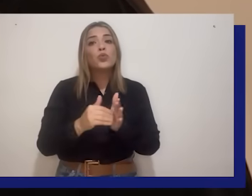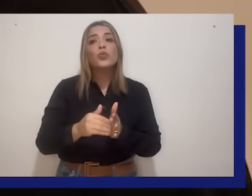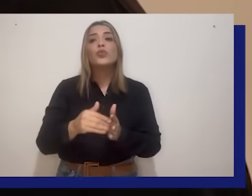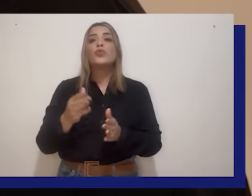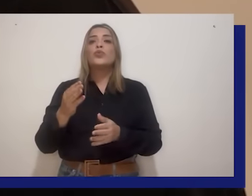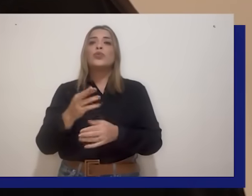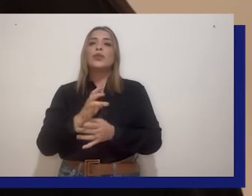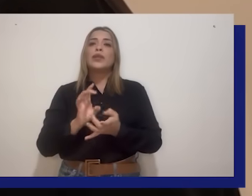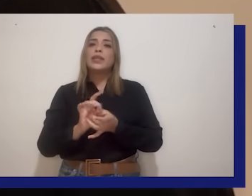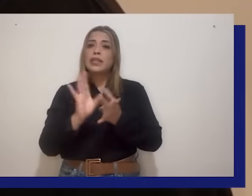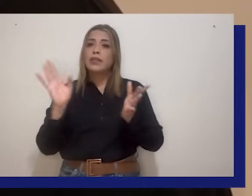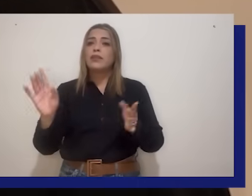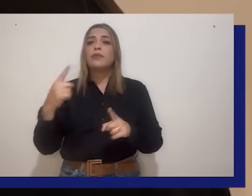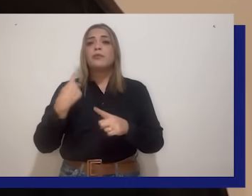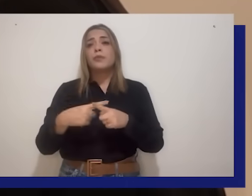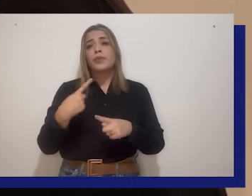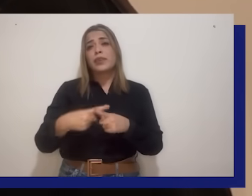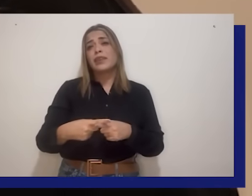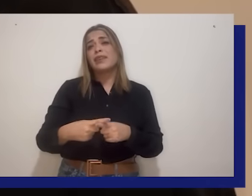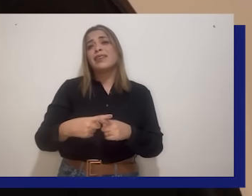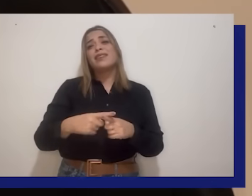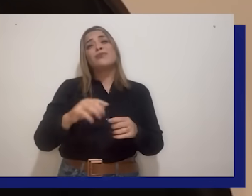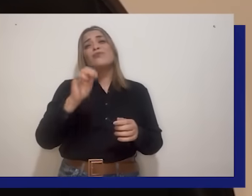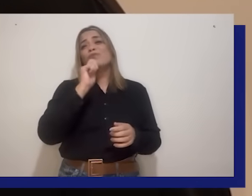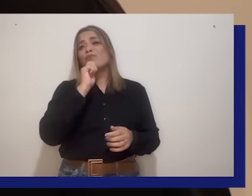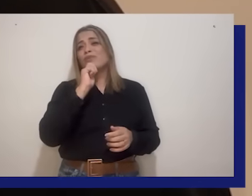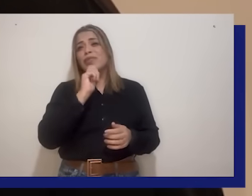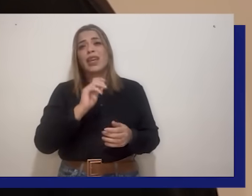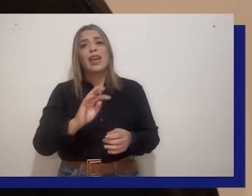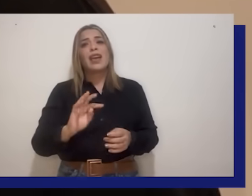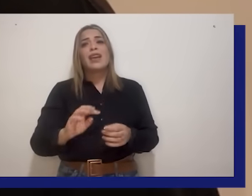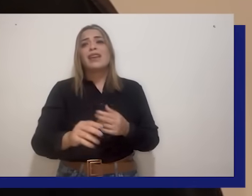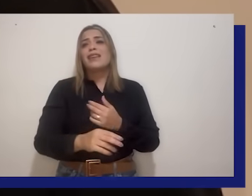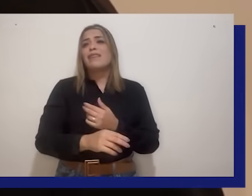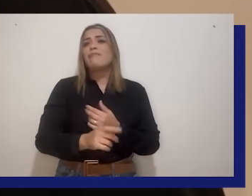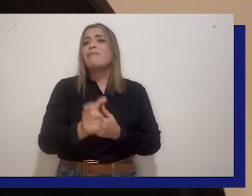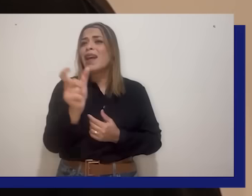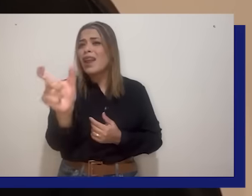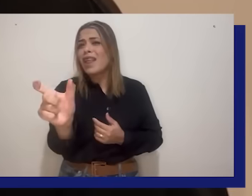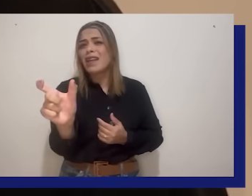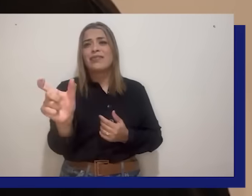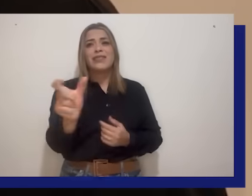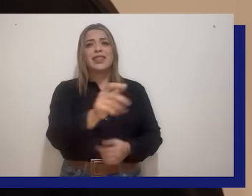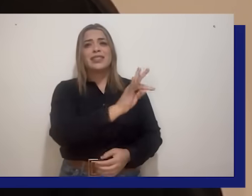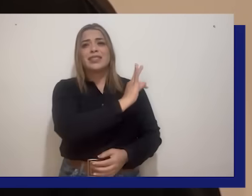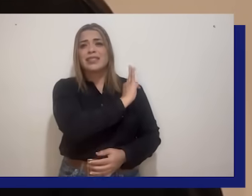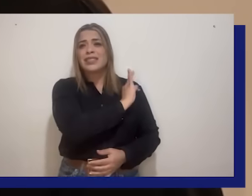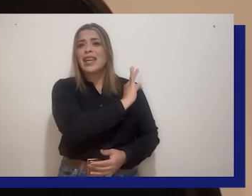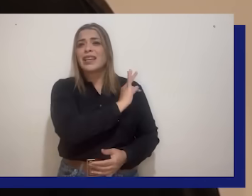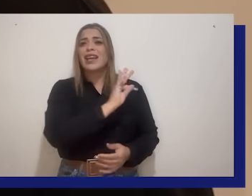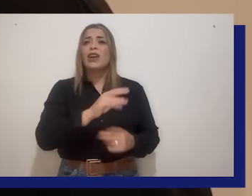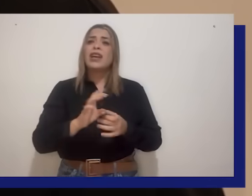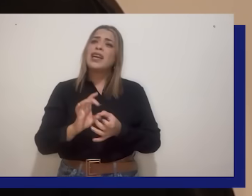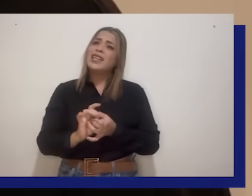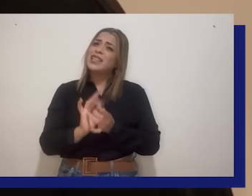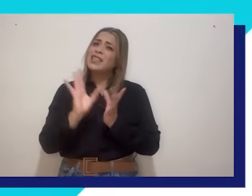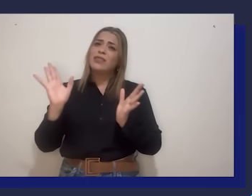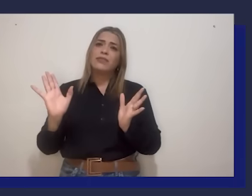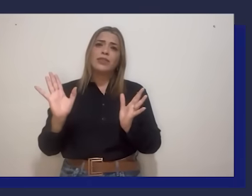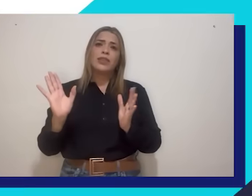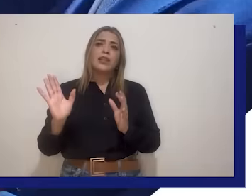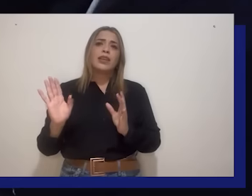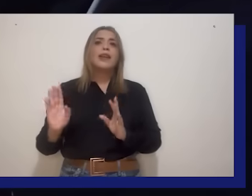surpreender positivamente, porque não vai ter juridiquês. É uma linguagem simples, leve, dinâmica. É um